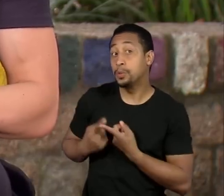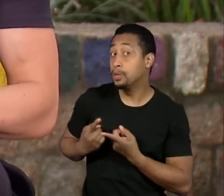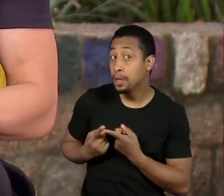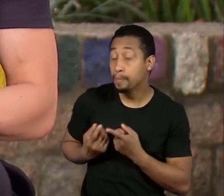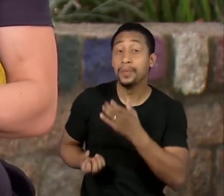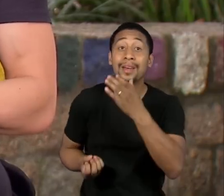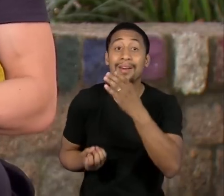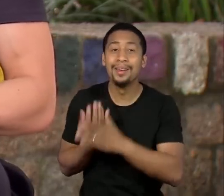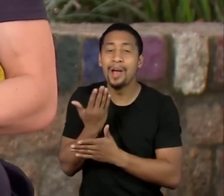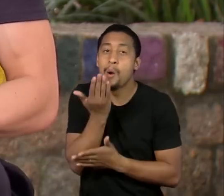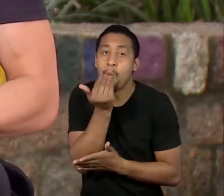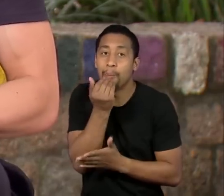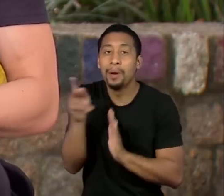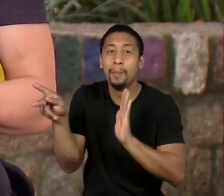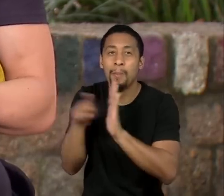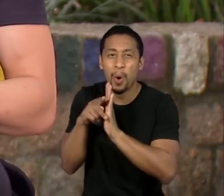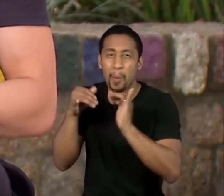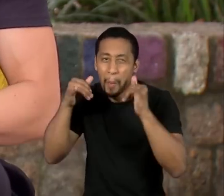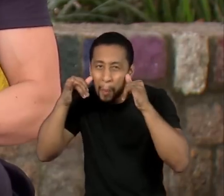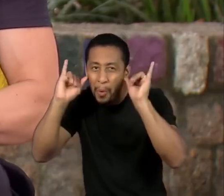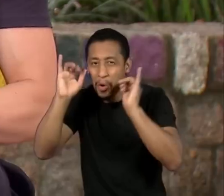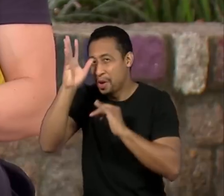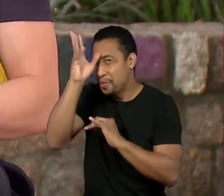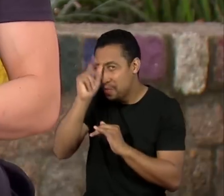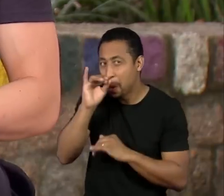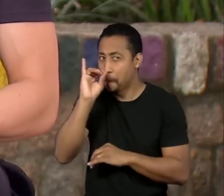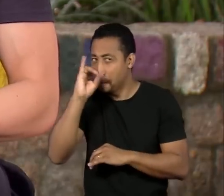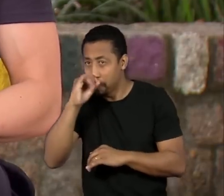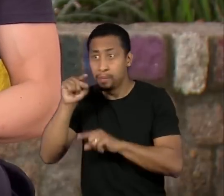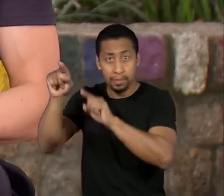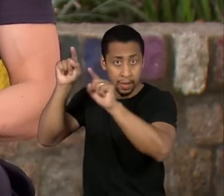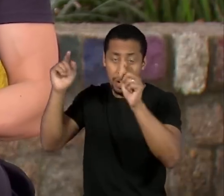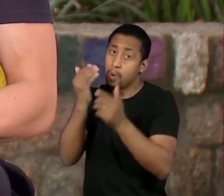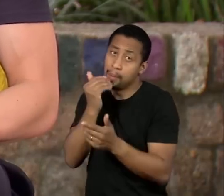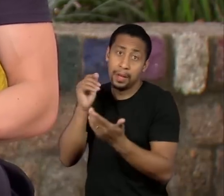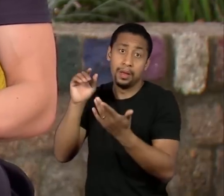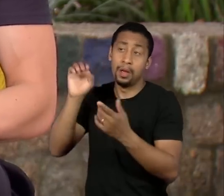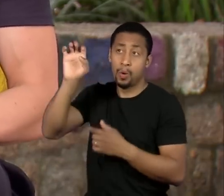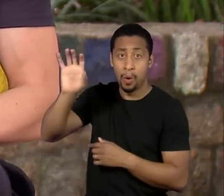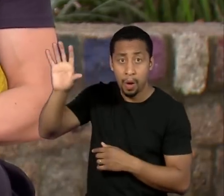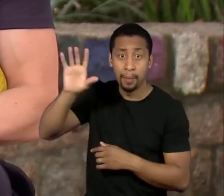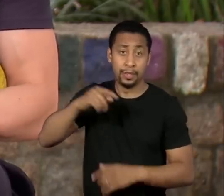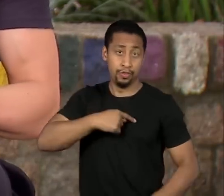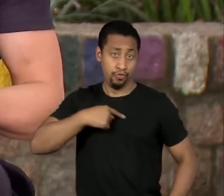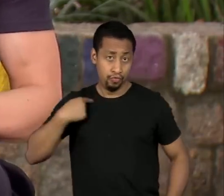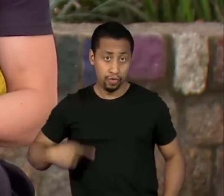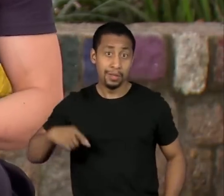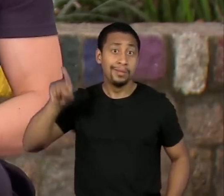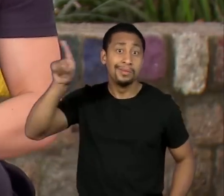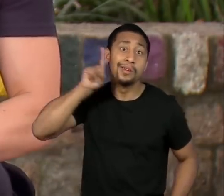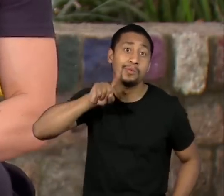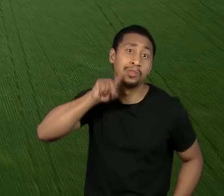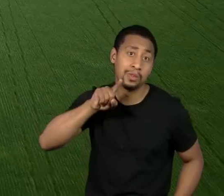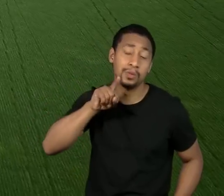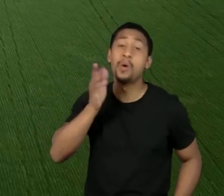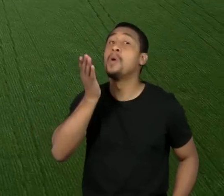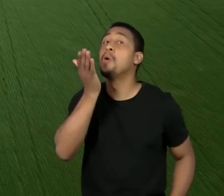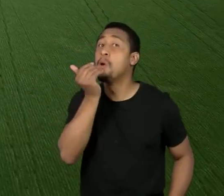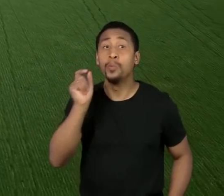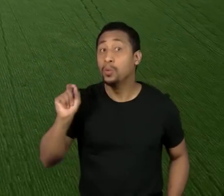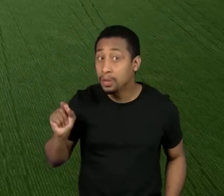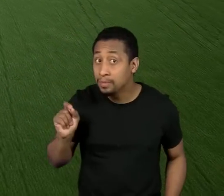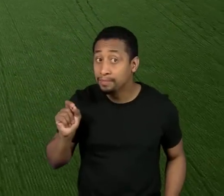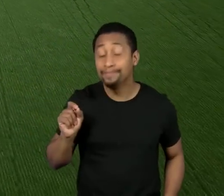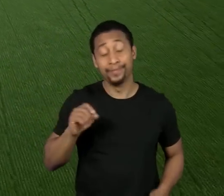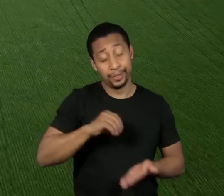e sistemas industriais intensivos de produção. Então, frangos e suínos na Europa, na China, nos Estados Unidos, estão consumindo a soja do Brasil e